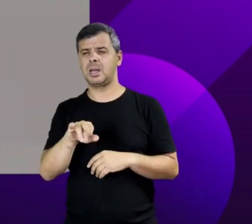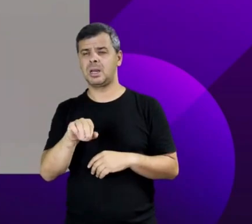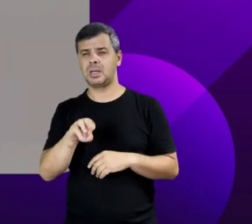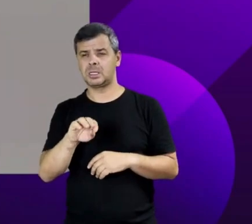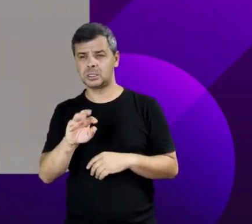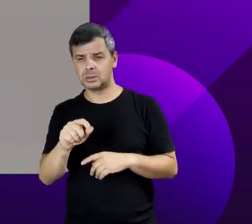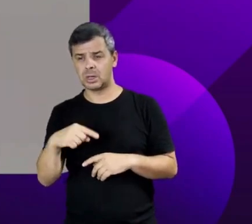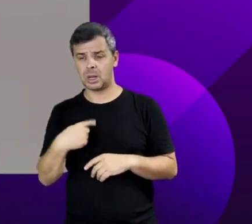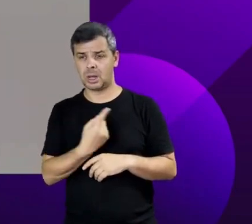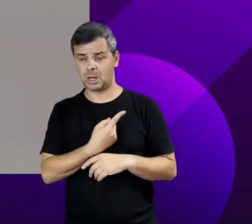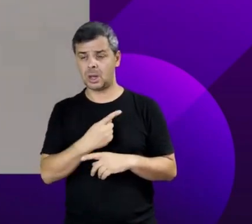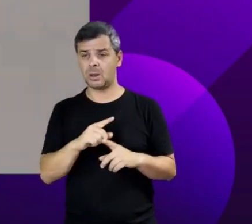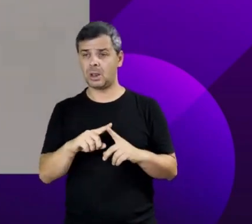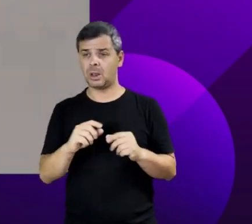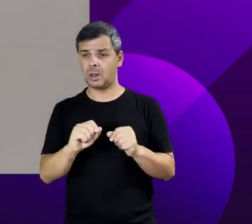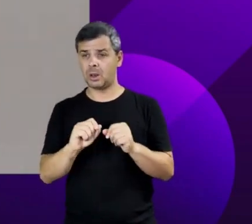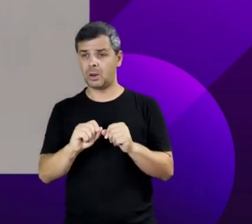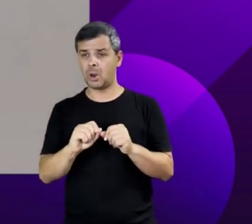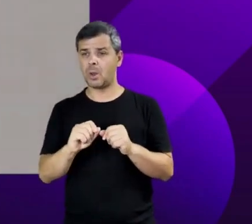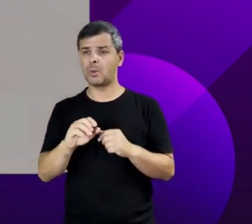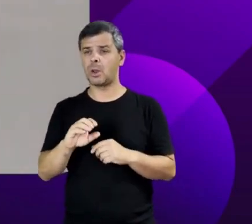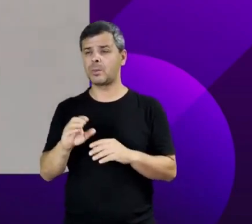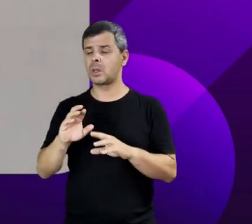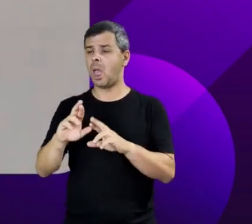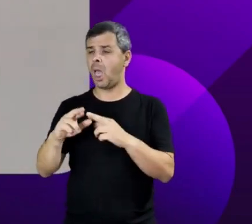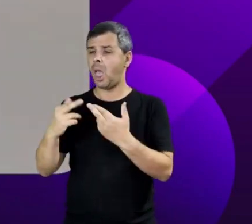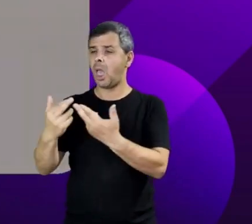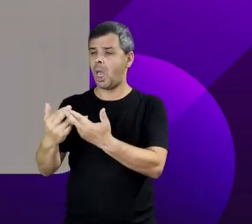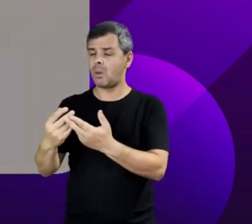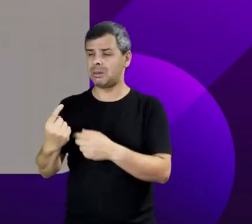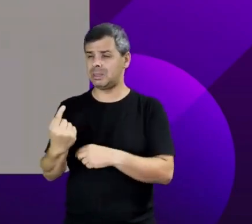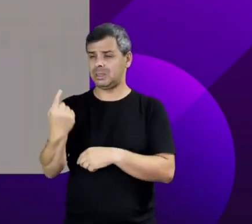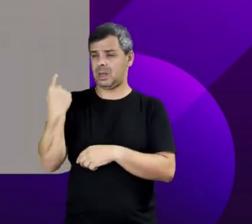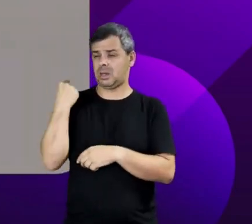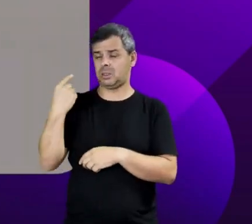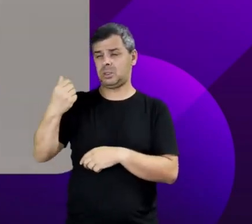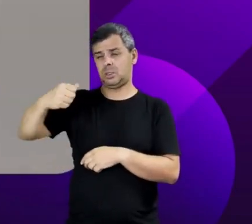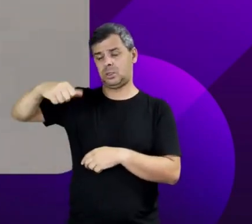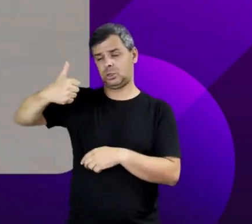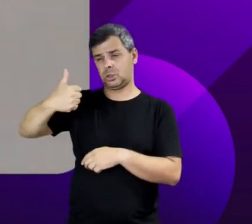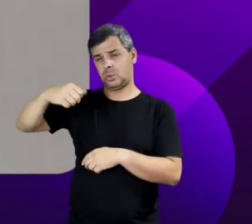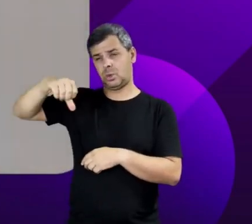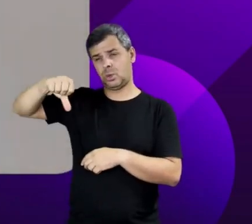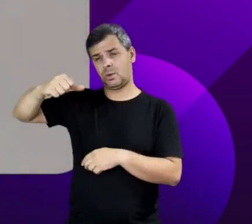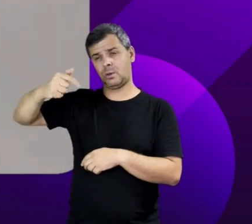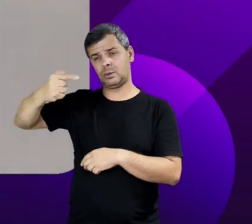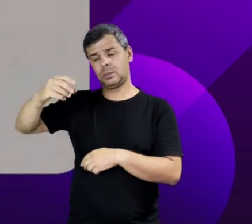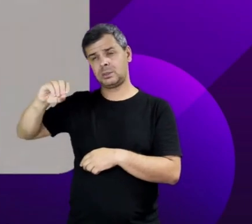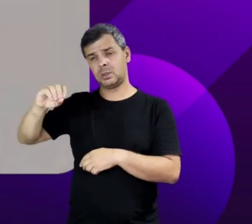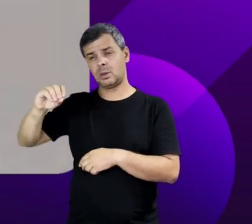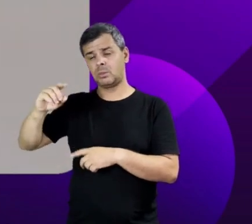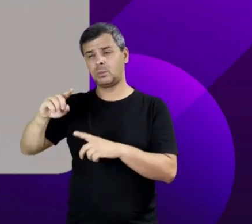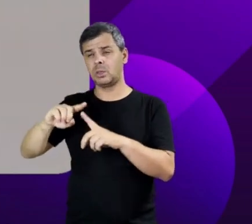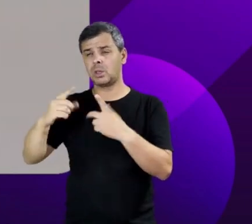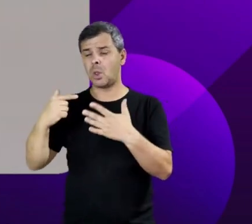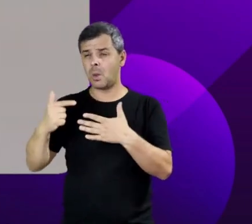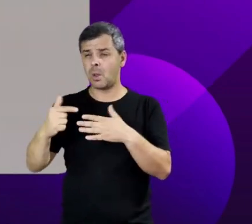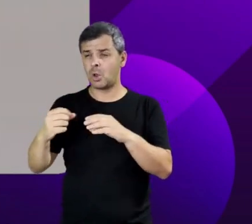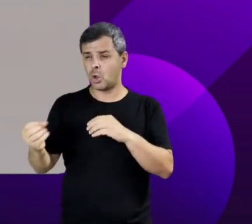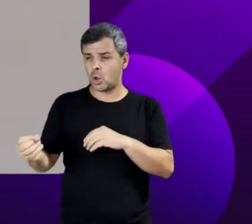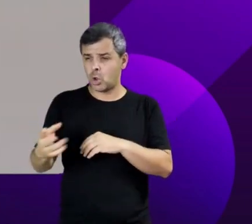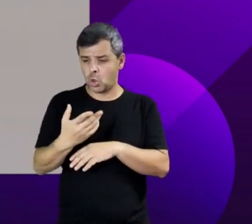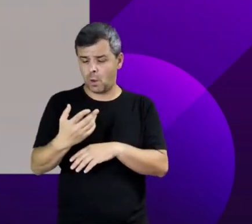nós temos ele a partir, então, de Estocolmo, a partir da década de 70, nós temos a configuração de uma